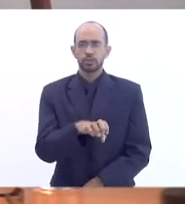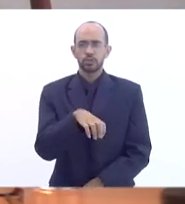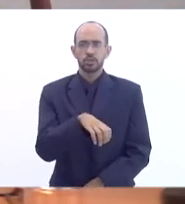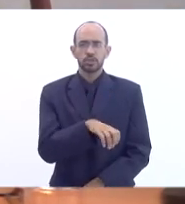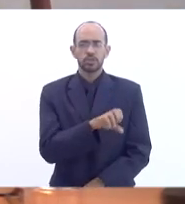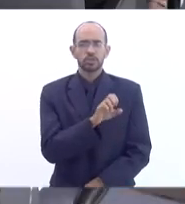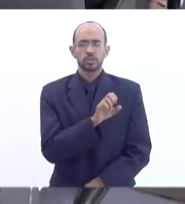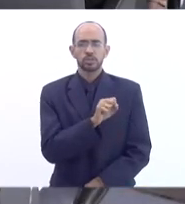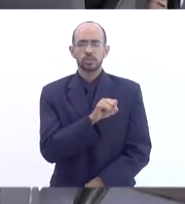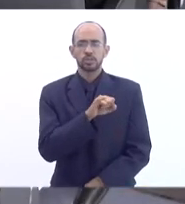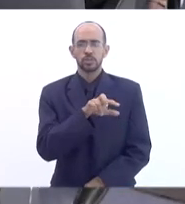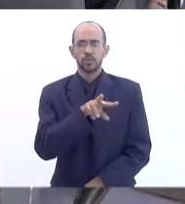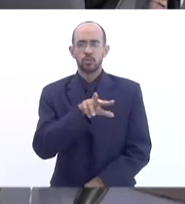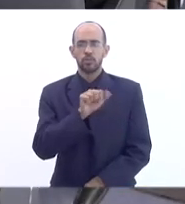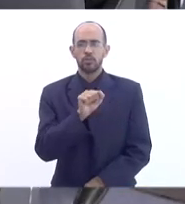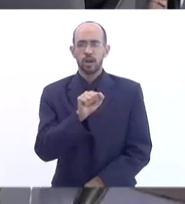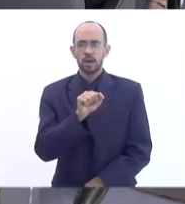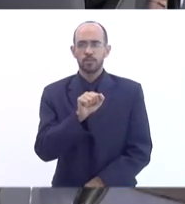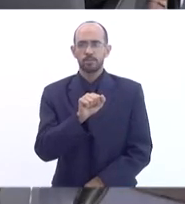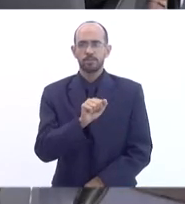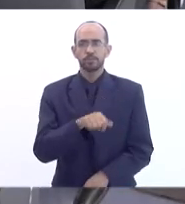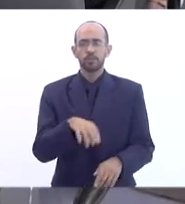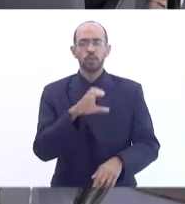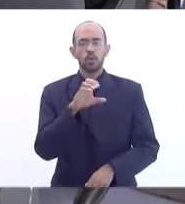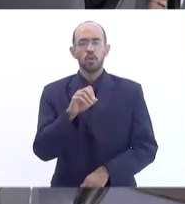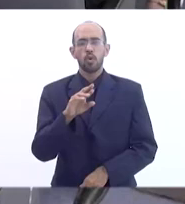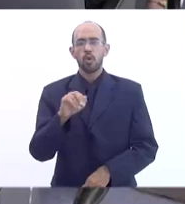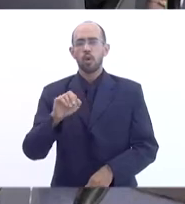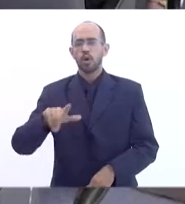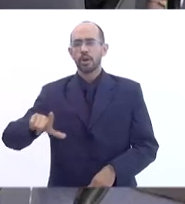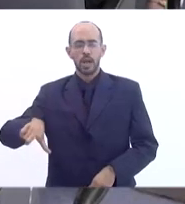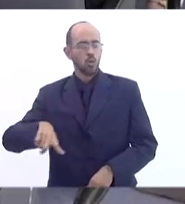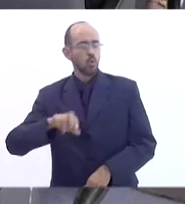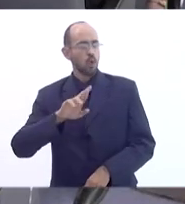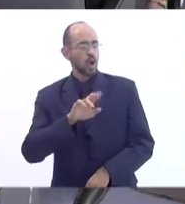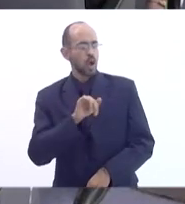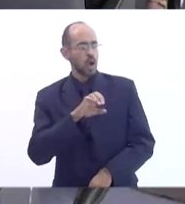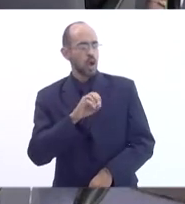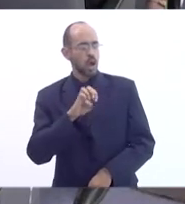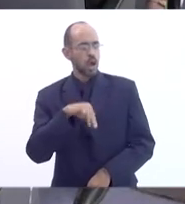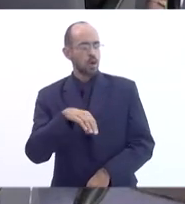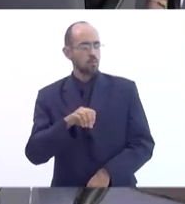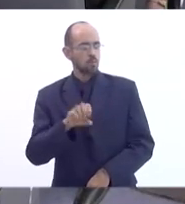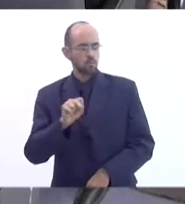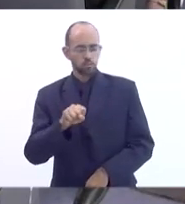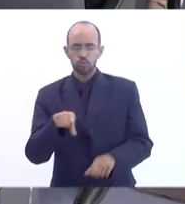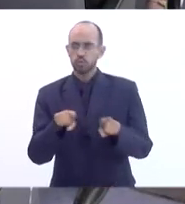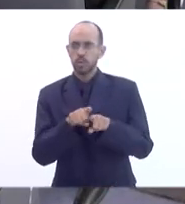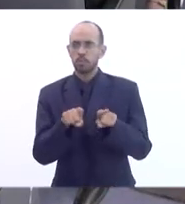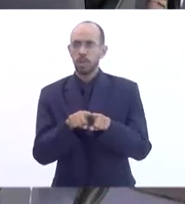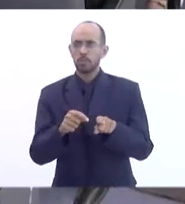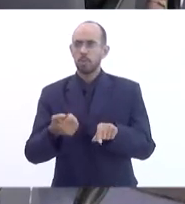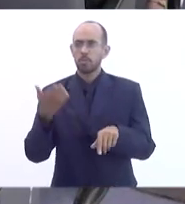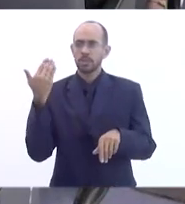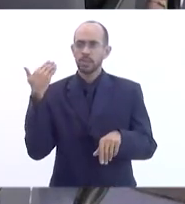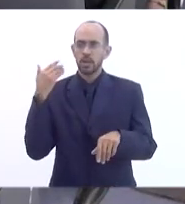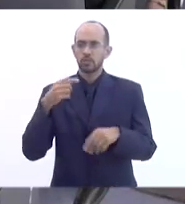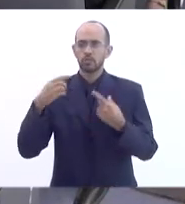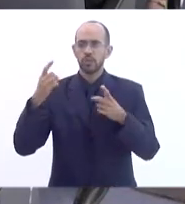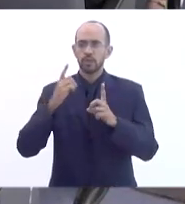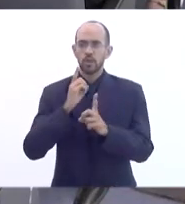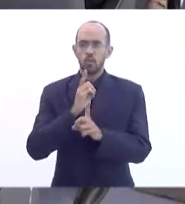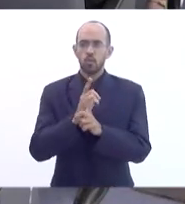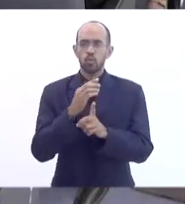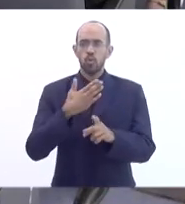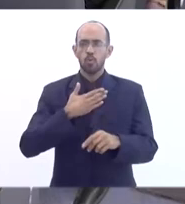chefe da seção jurídica Coronel Ramos também Esteve comigo ainda pouco você está aqui vai se tiver também